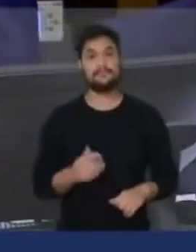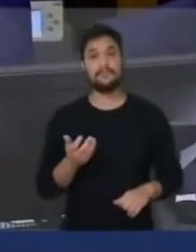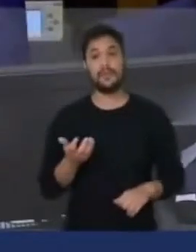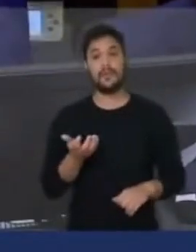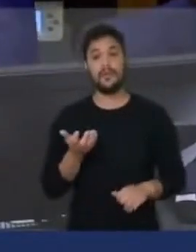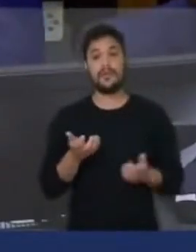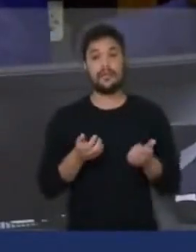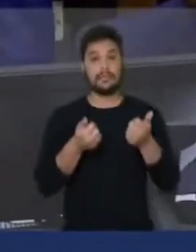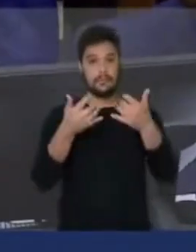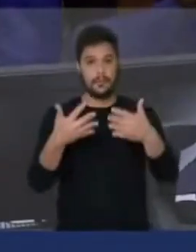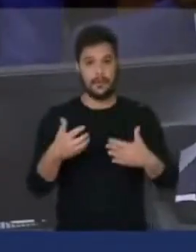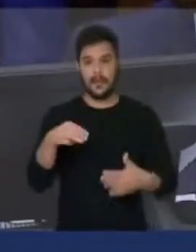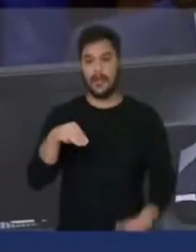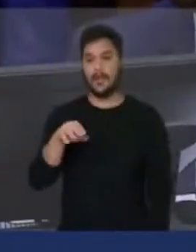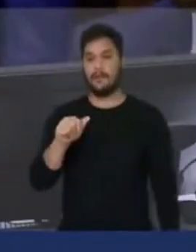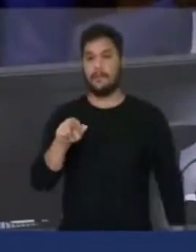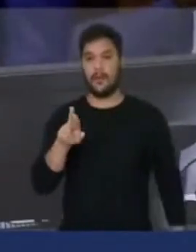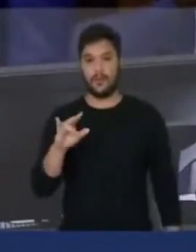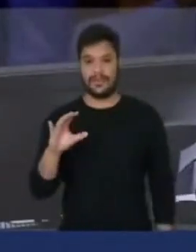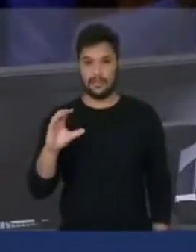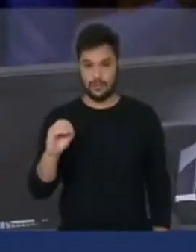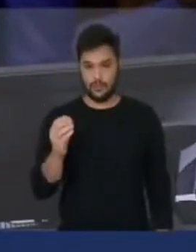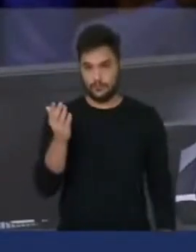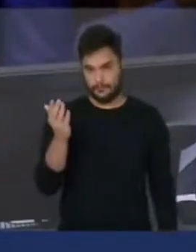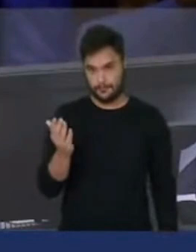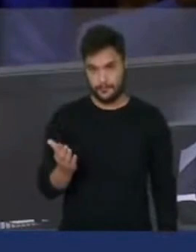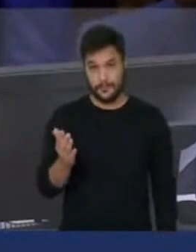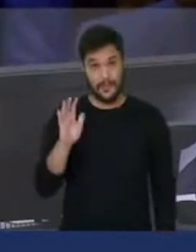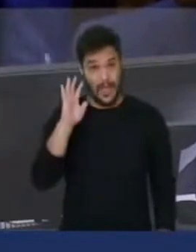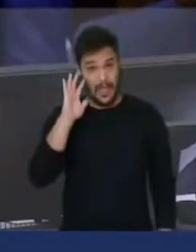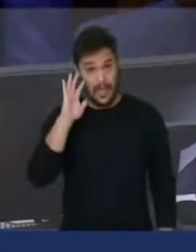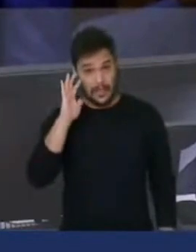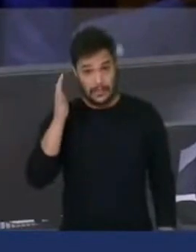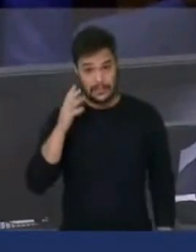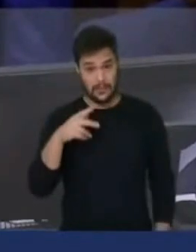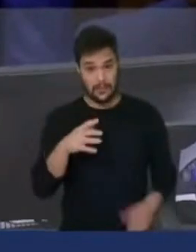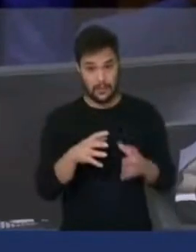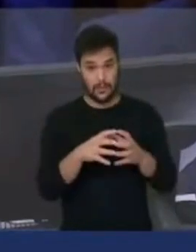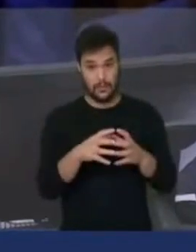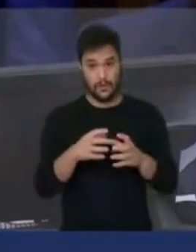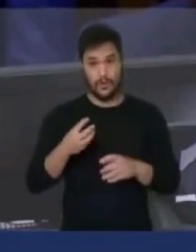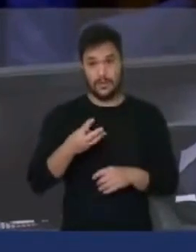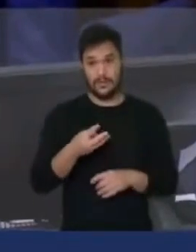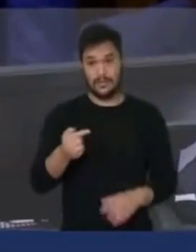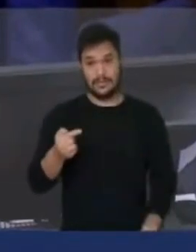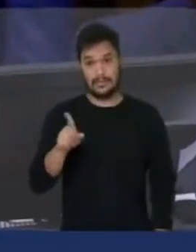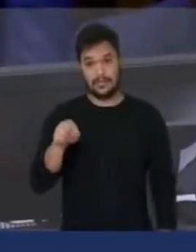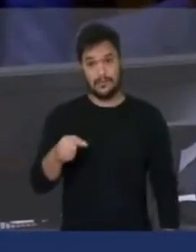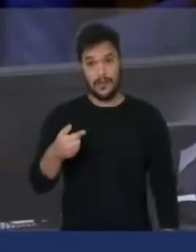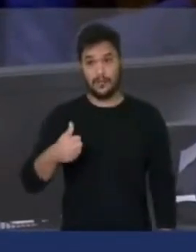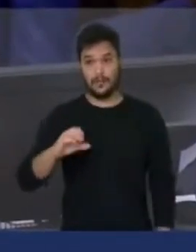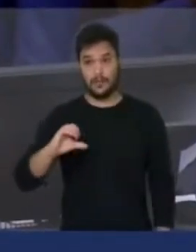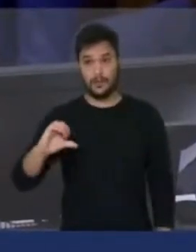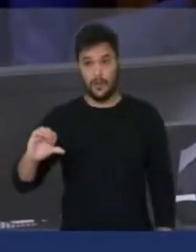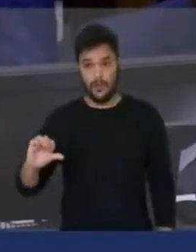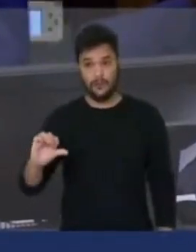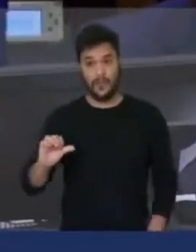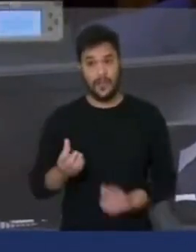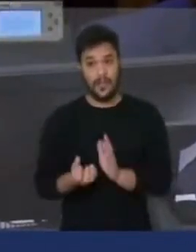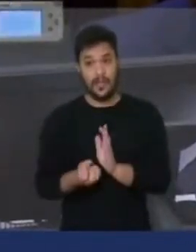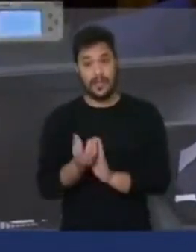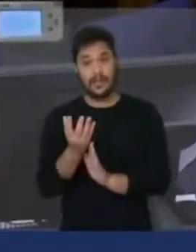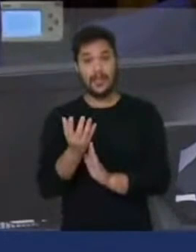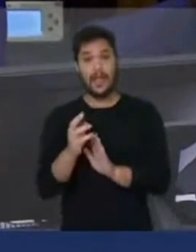Maurício Marcon que o Ato da mesa número 37 de 2009 regulamenta fatos